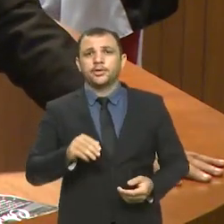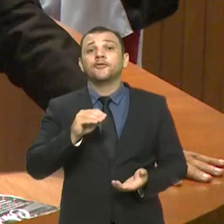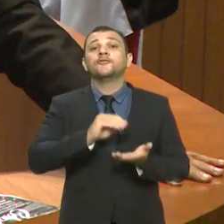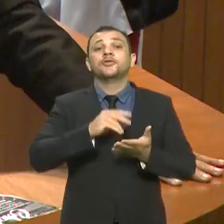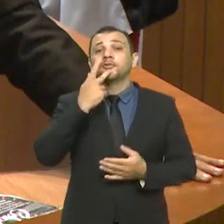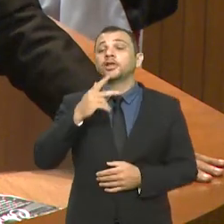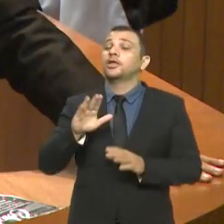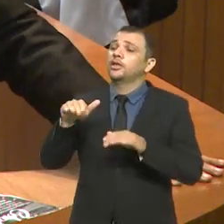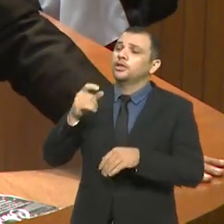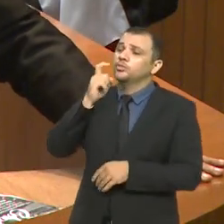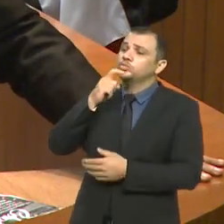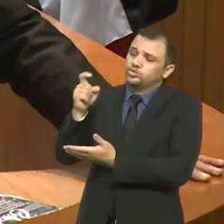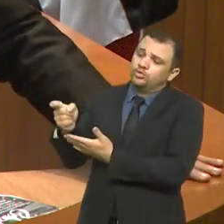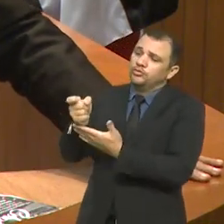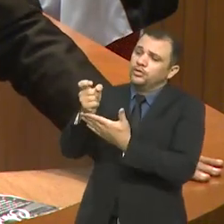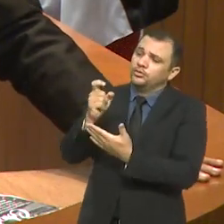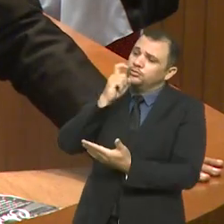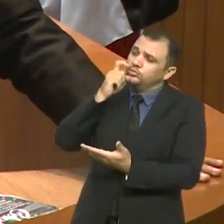aí uma mentira para nós.